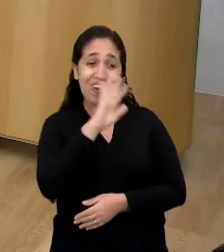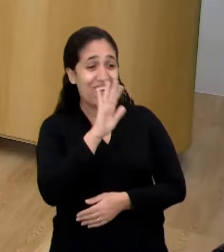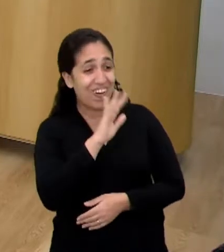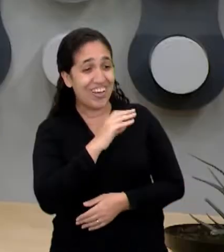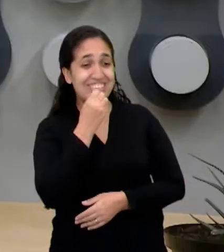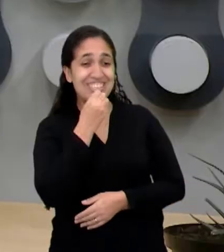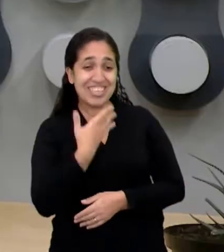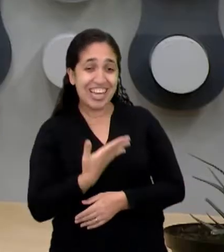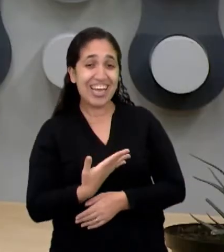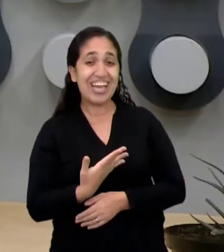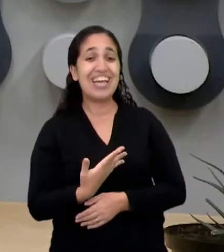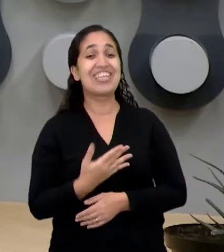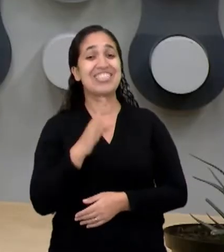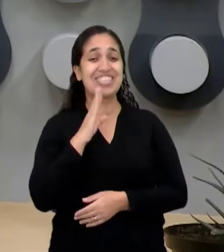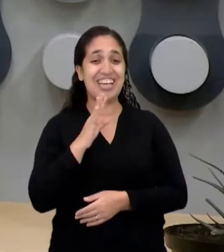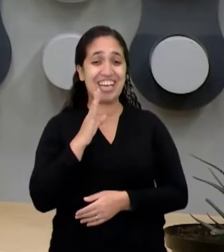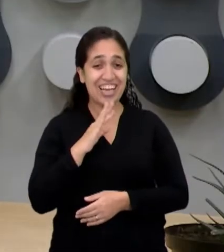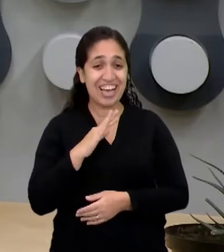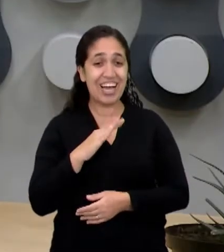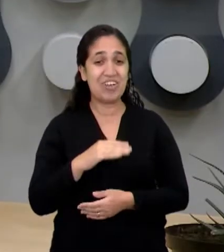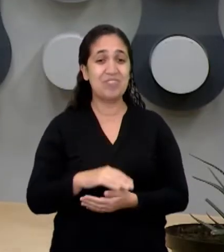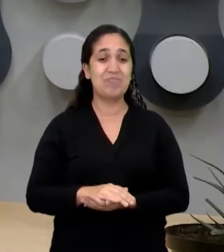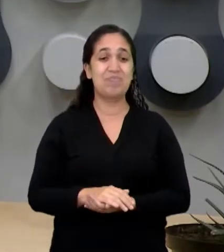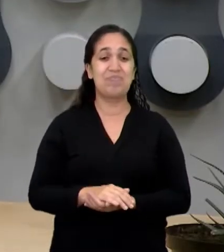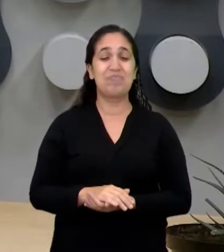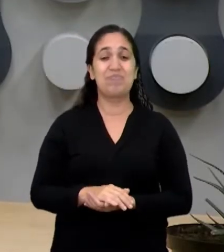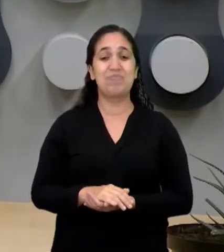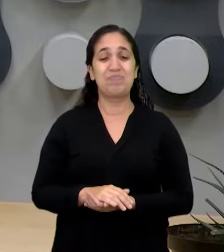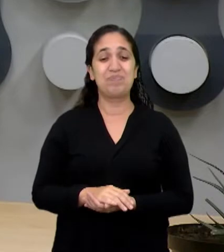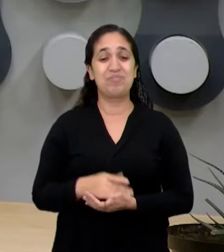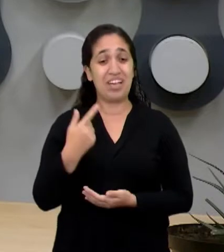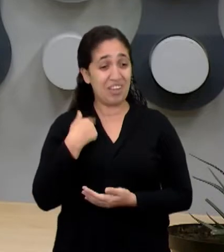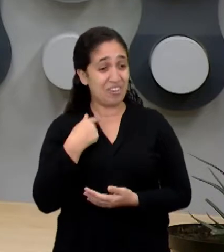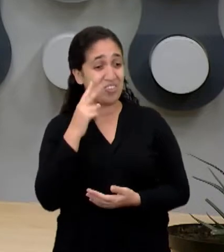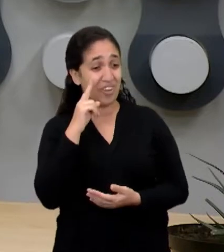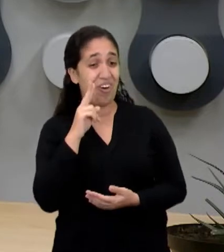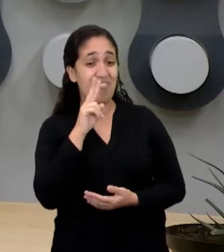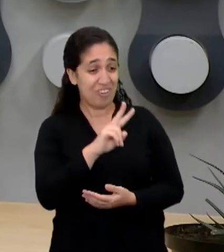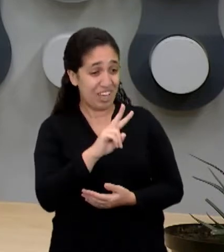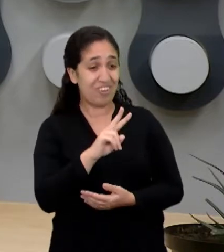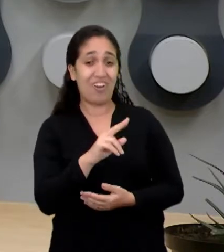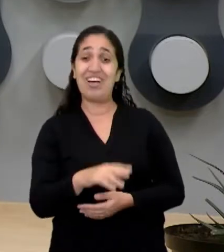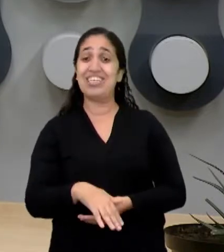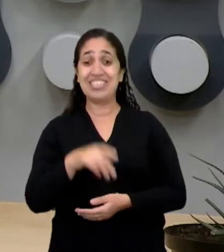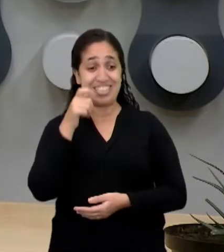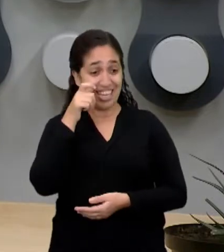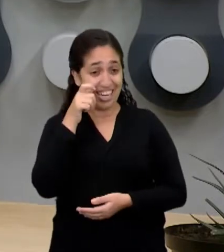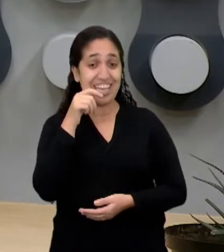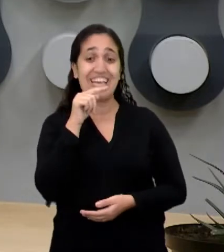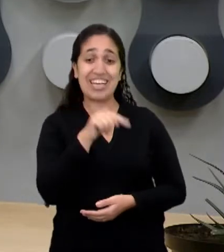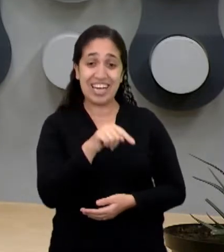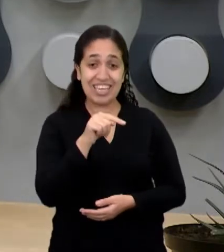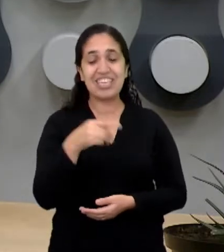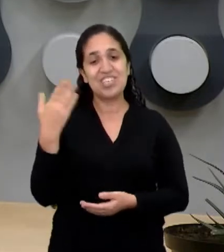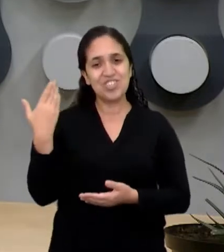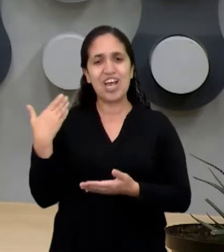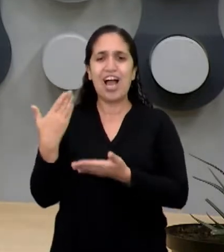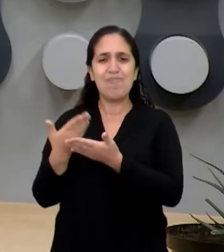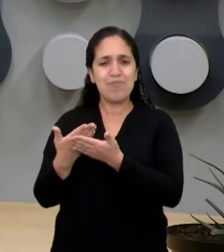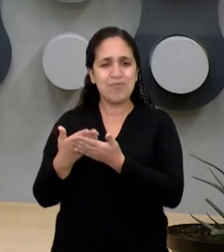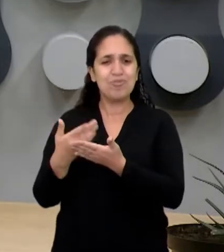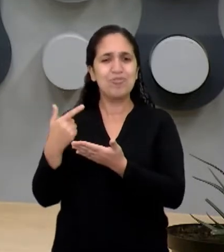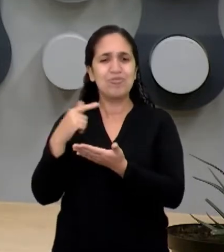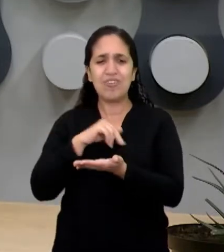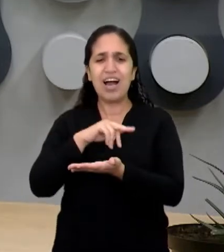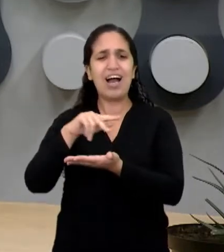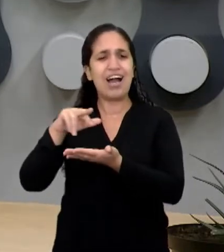Que bom que vocês chegaram aqui para essa aula. Eu tô virando freguês aqui no hashtag Se Liga na Mídia, que eu já fui aqui nas aulas com a professora Mara, agora com o Mauro, eu